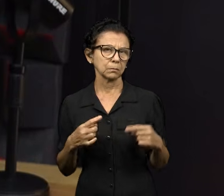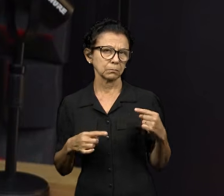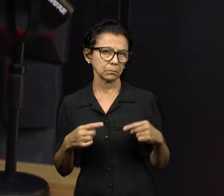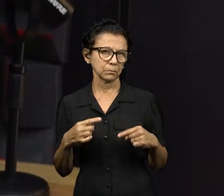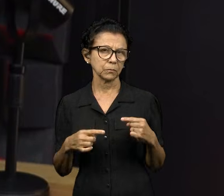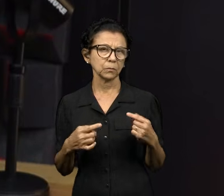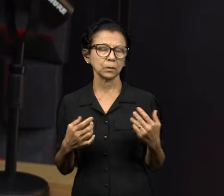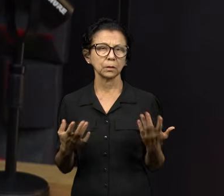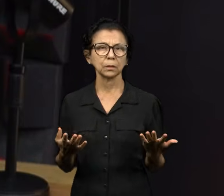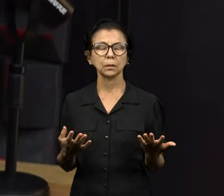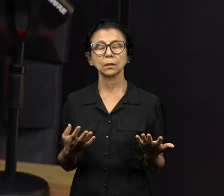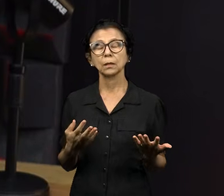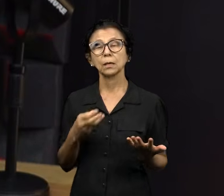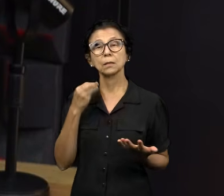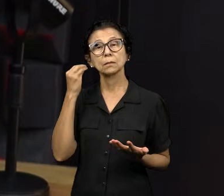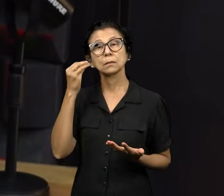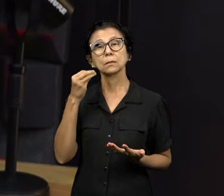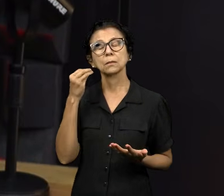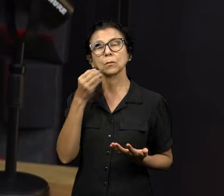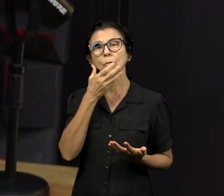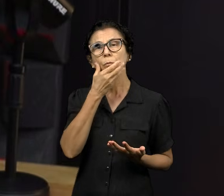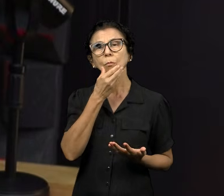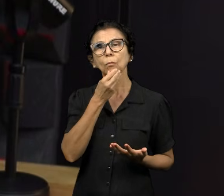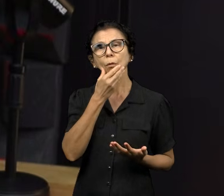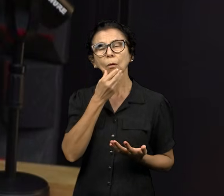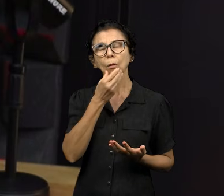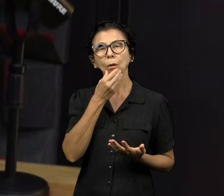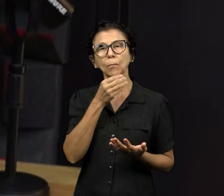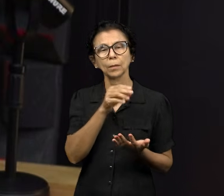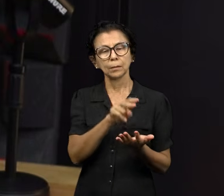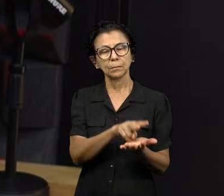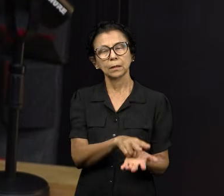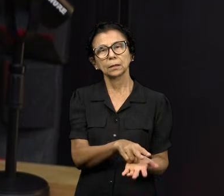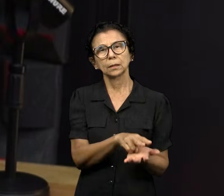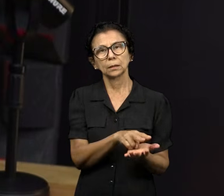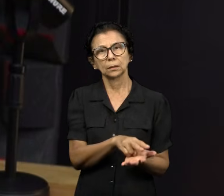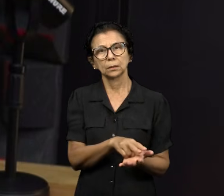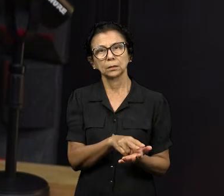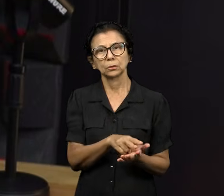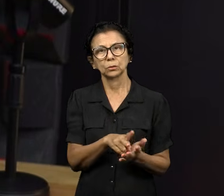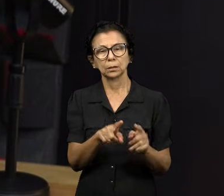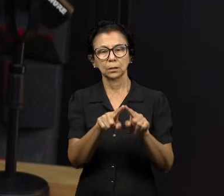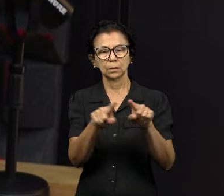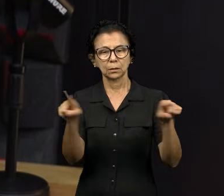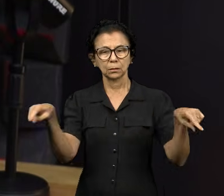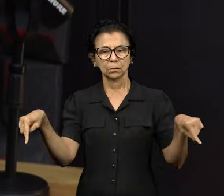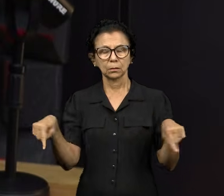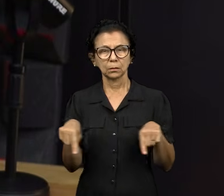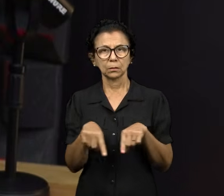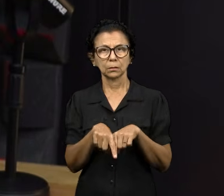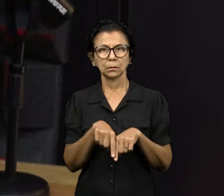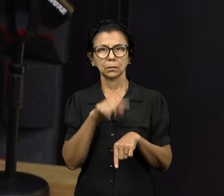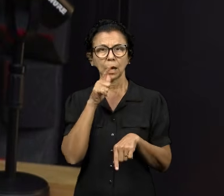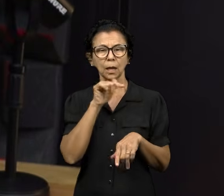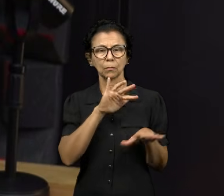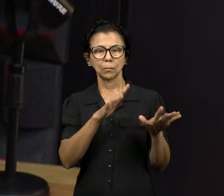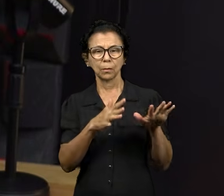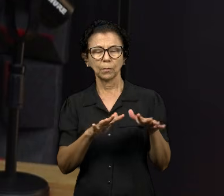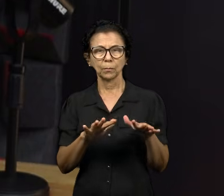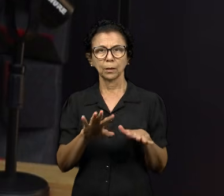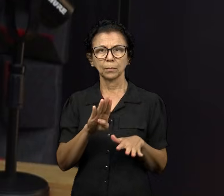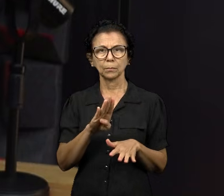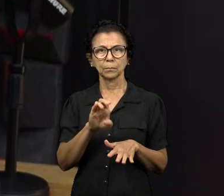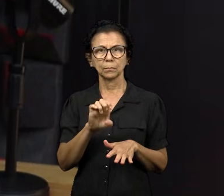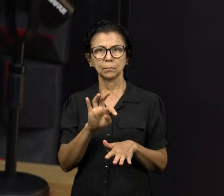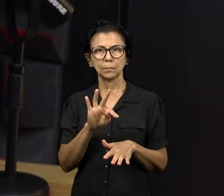vivemos aqui a experiência, foi sobre o paralítico no tanque de Betesda, né? E hoje nós vamos dar continuidade a